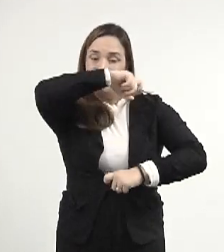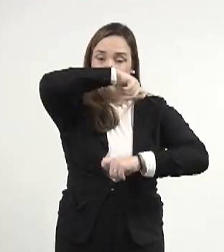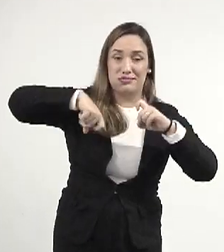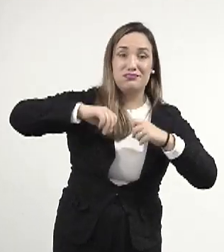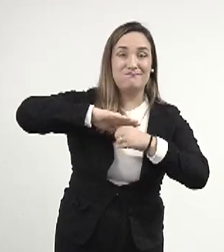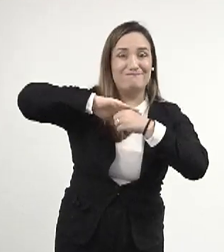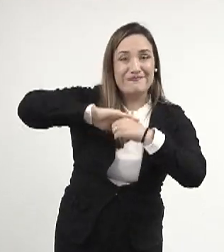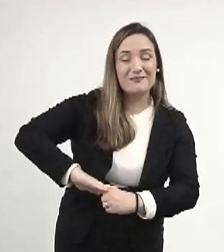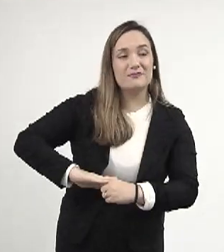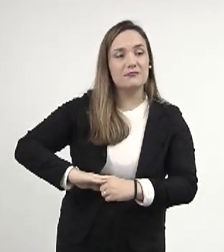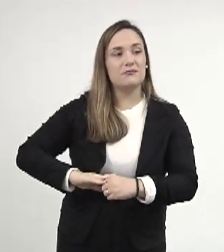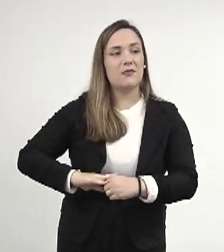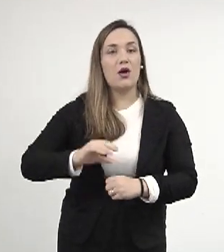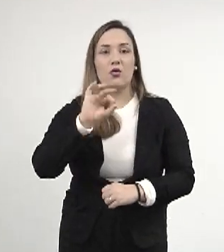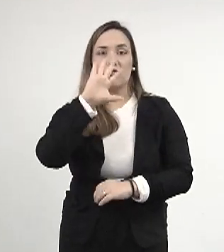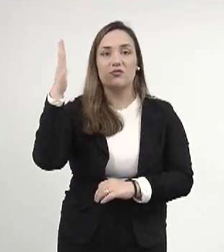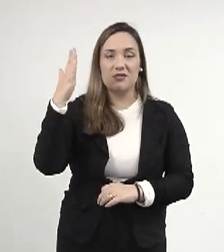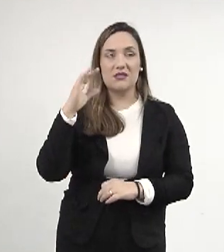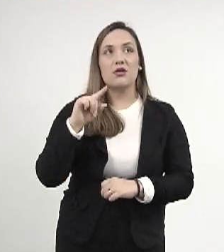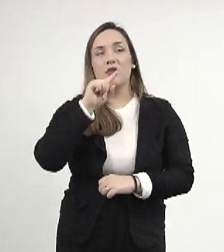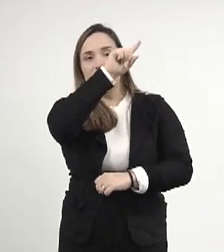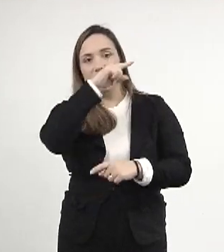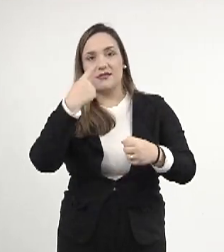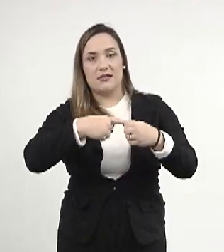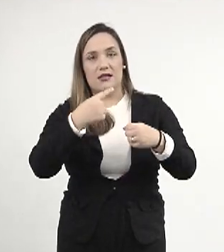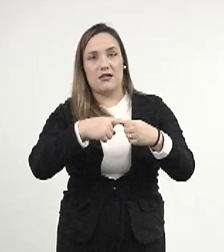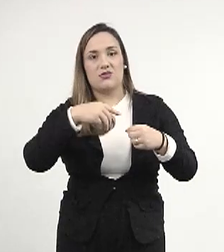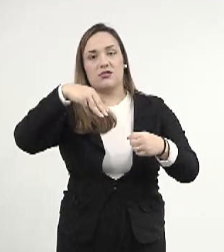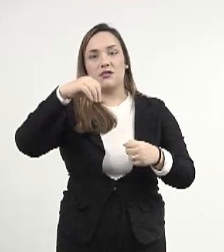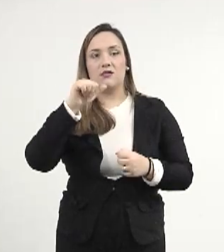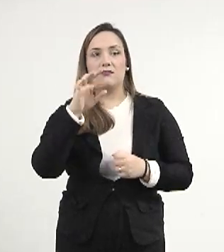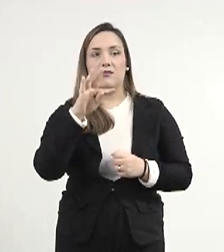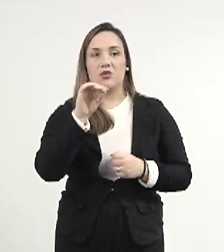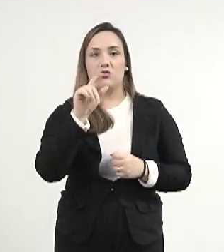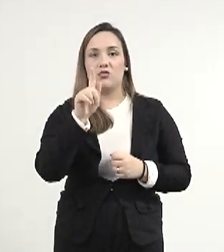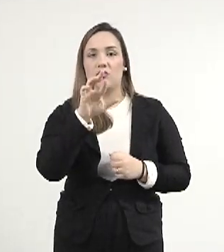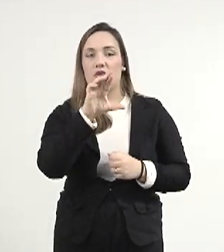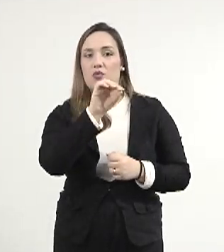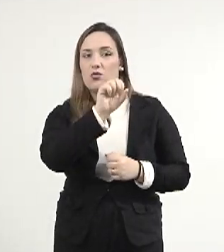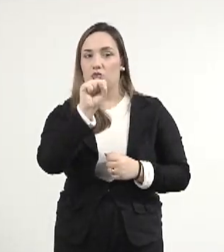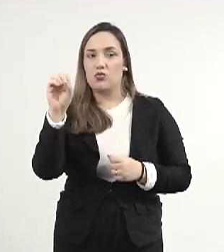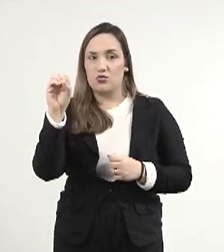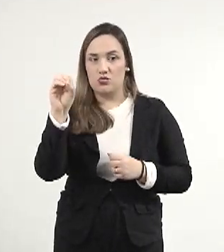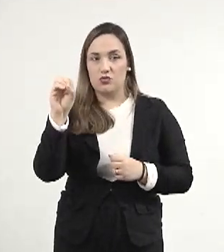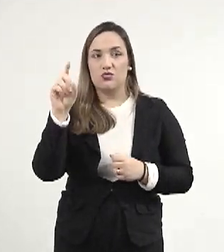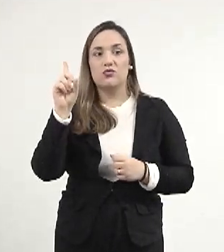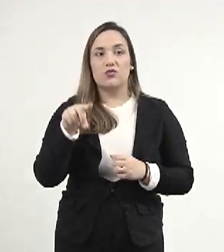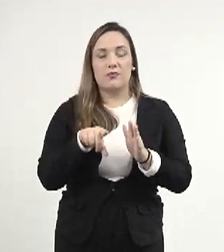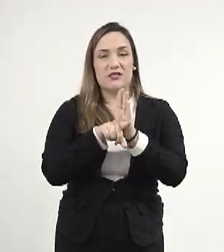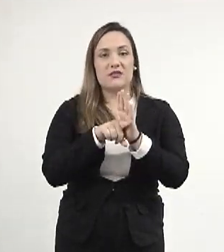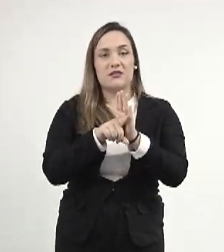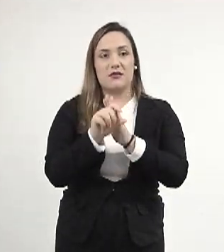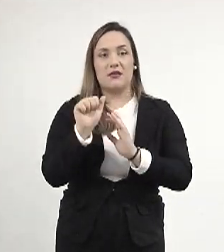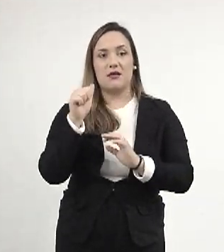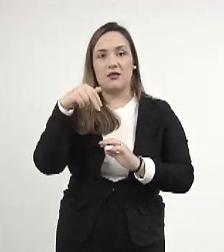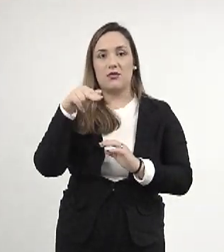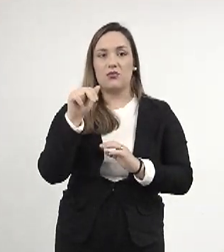ocorreu em Sorriso, no Mato Grosso, de acordo ainda com o Anuário Brasileiro de Segurança Pública,